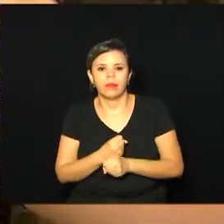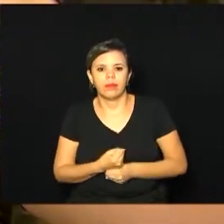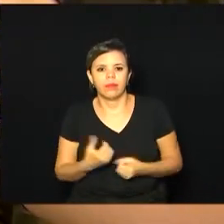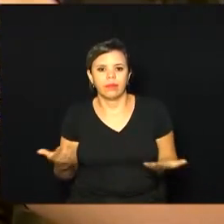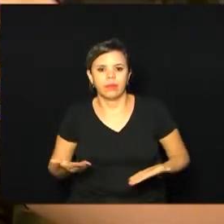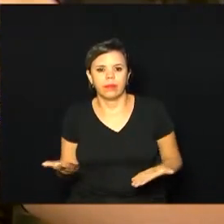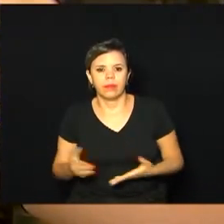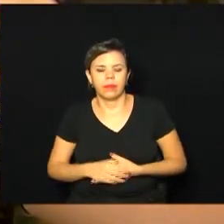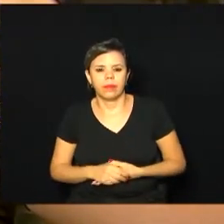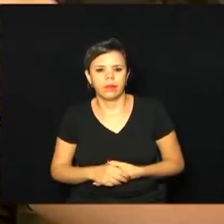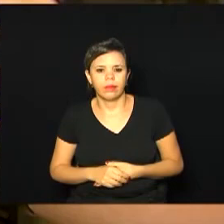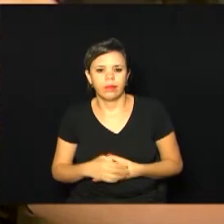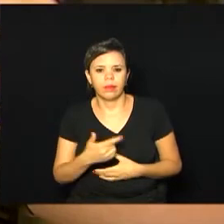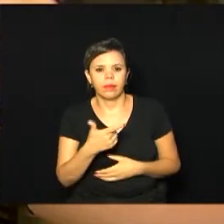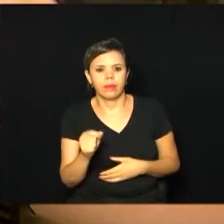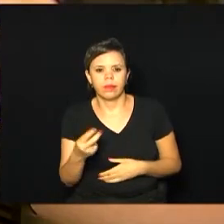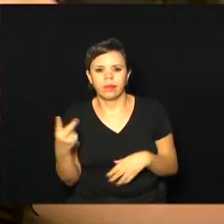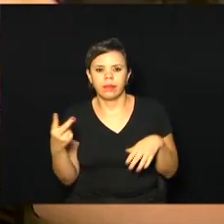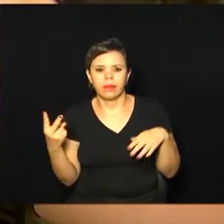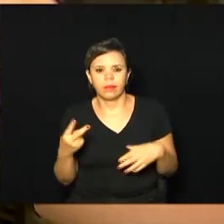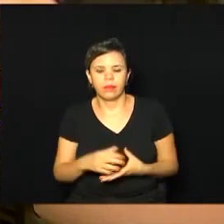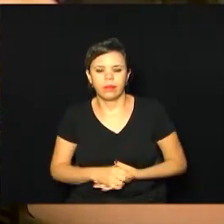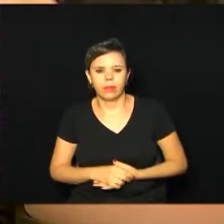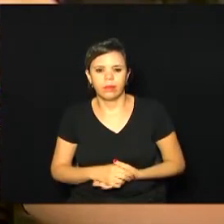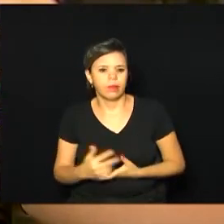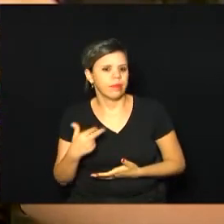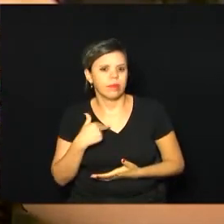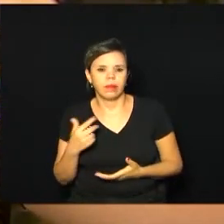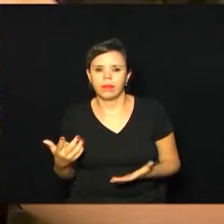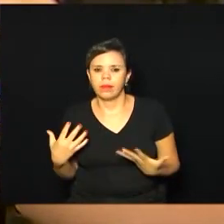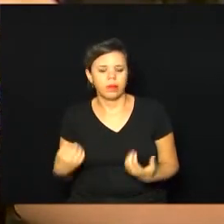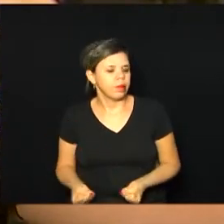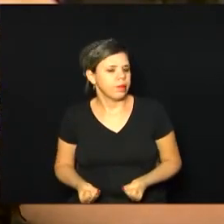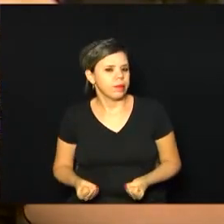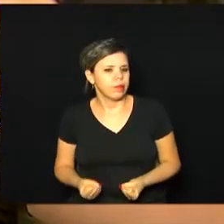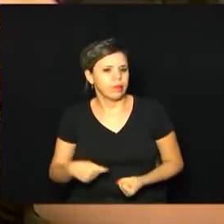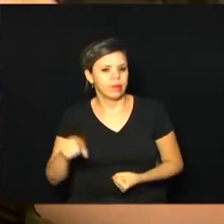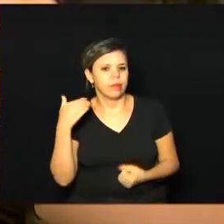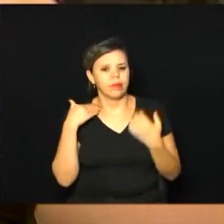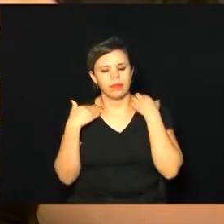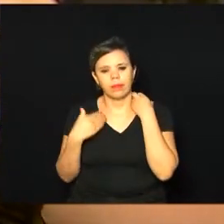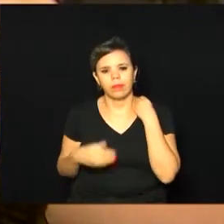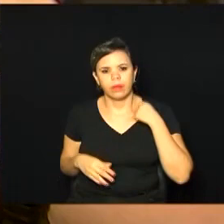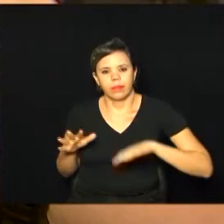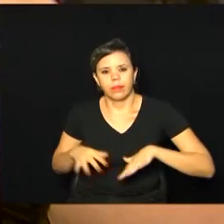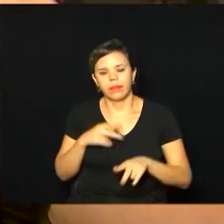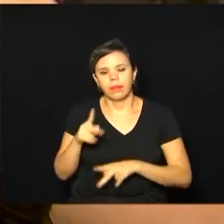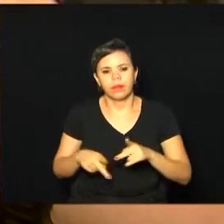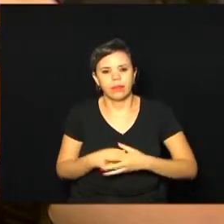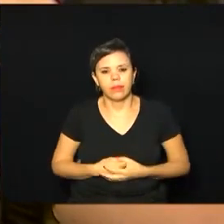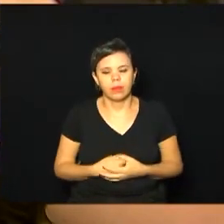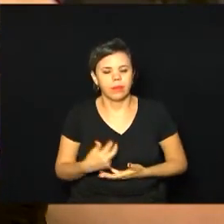hoje, no pleno 2022, não dá para admitir. Você tem que ir no banco, às vezes uma pessoa que